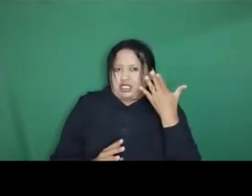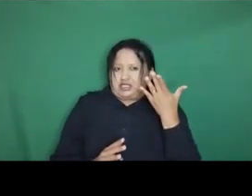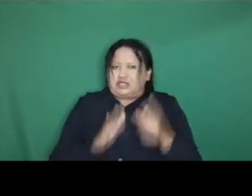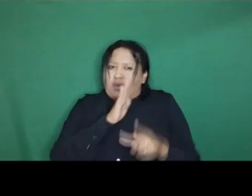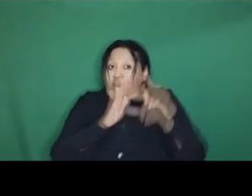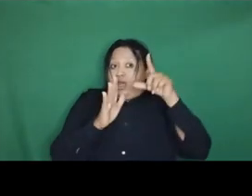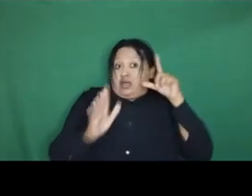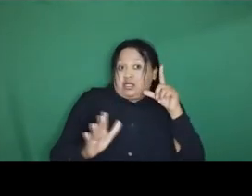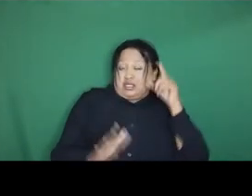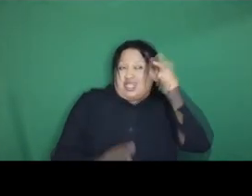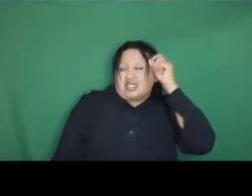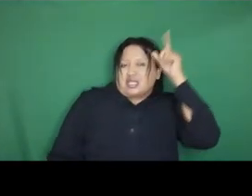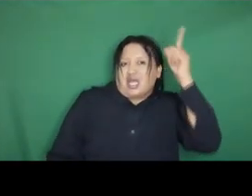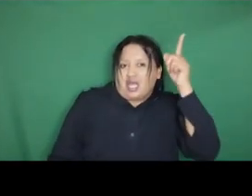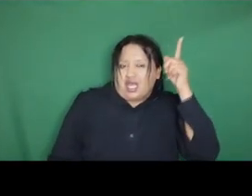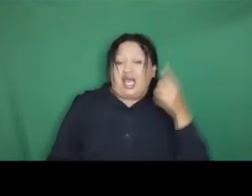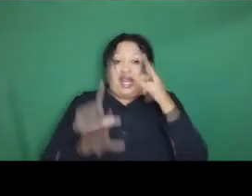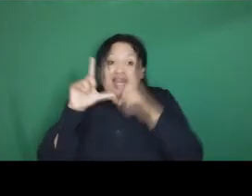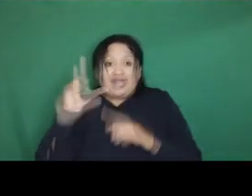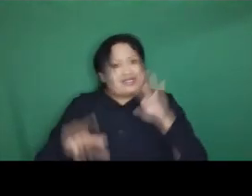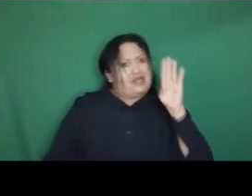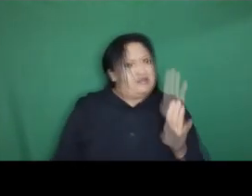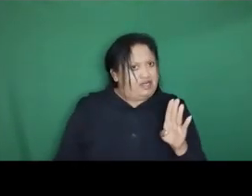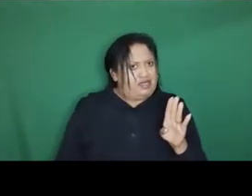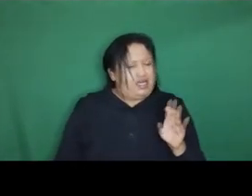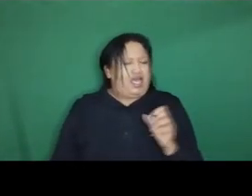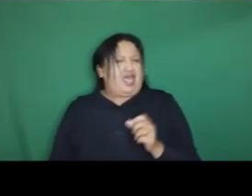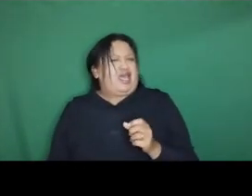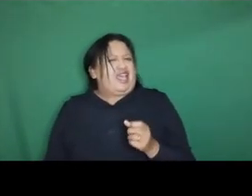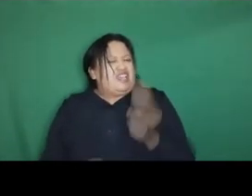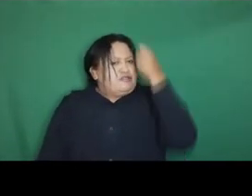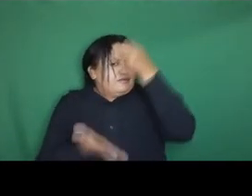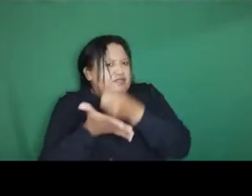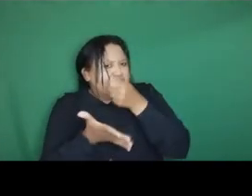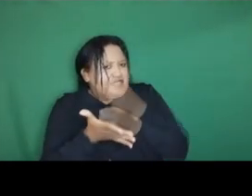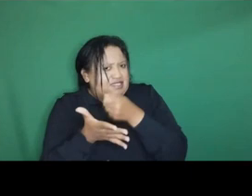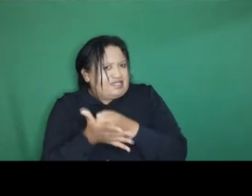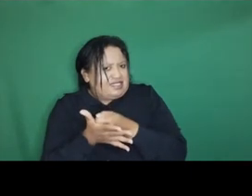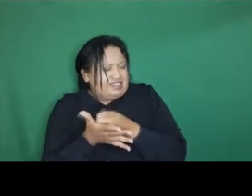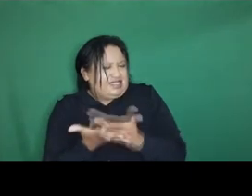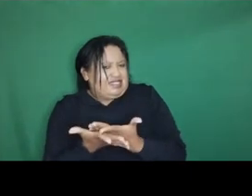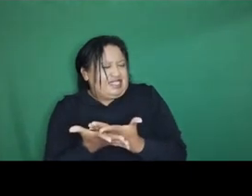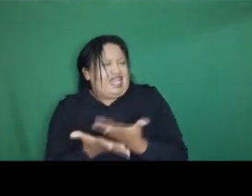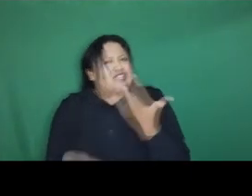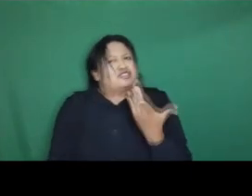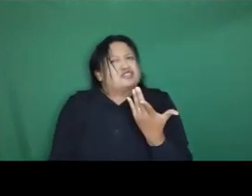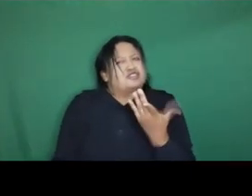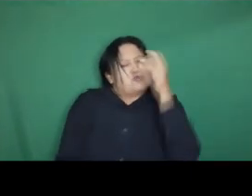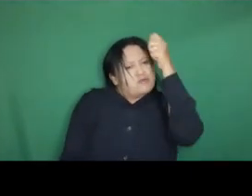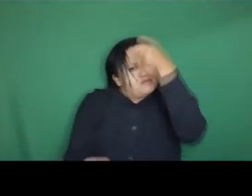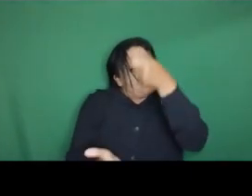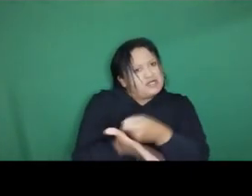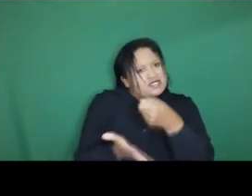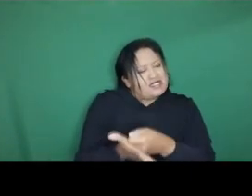né na letra B exige o uso da lógica e da linguagem matemática geografia quantitativa exige